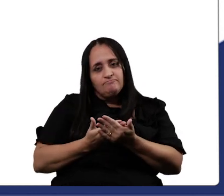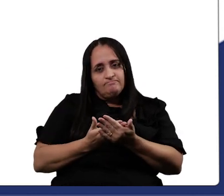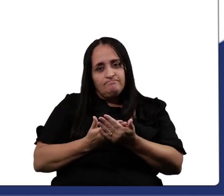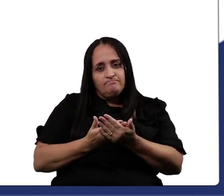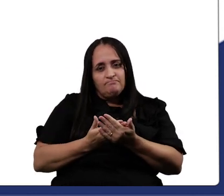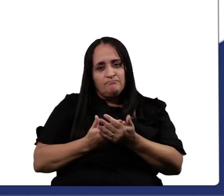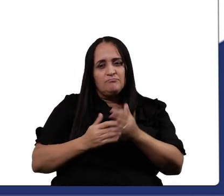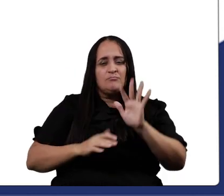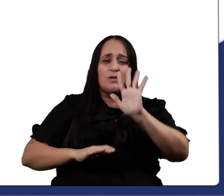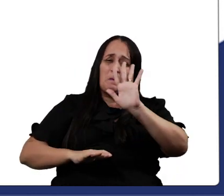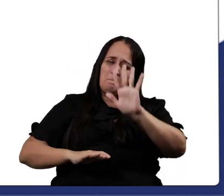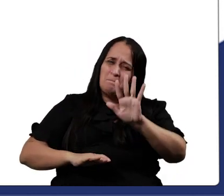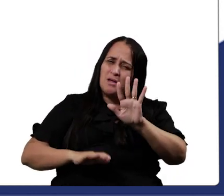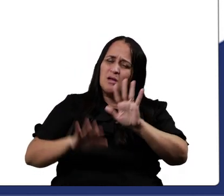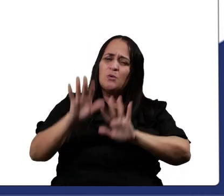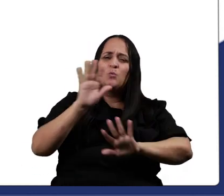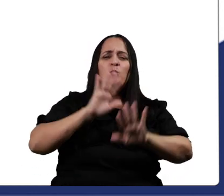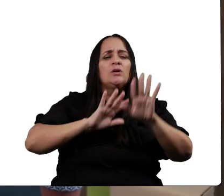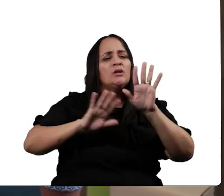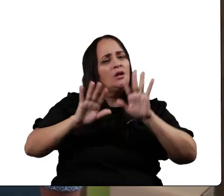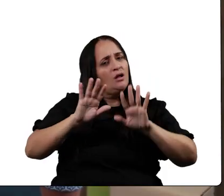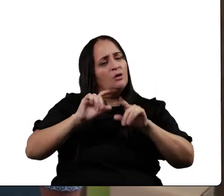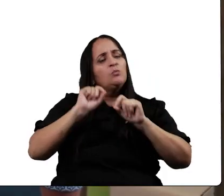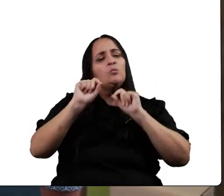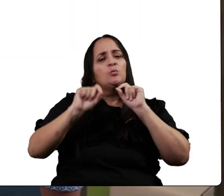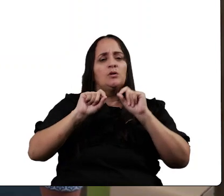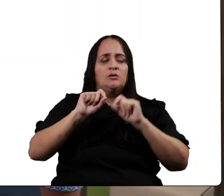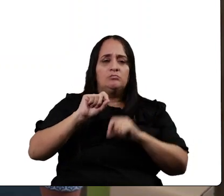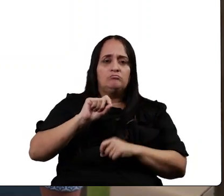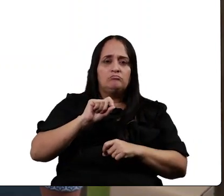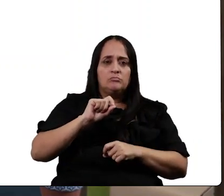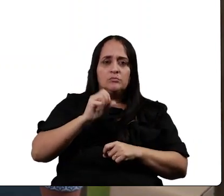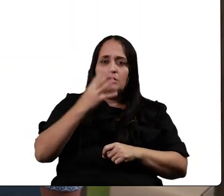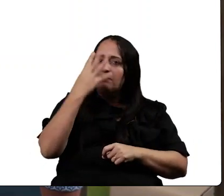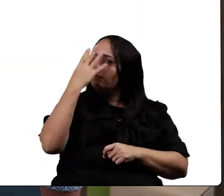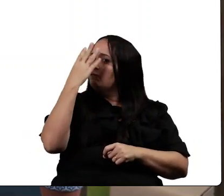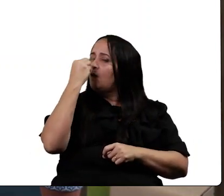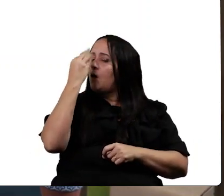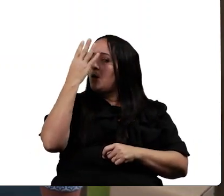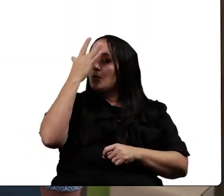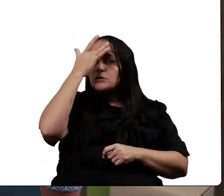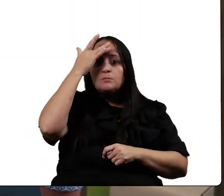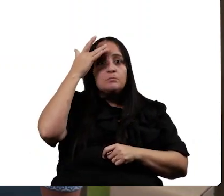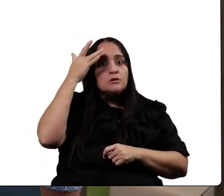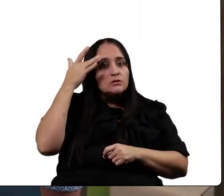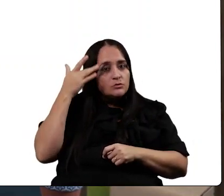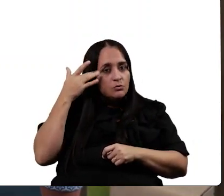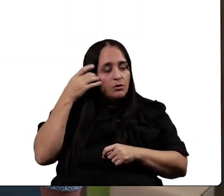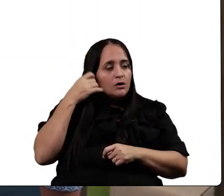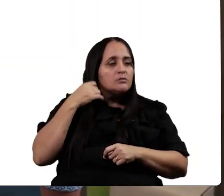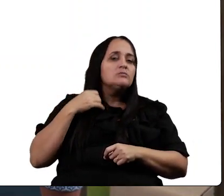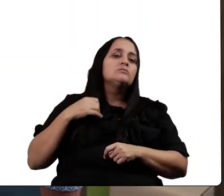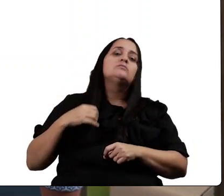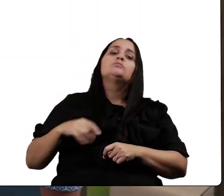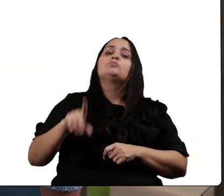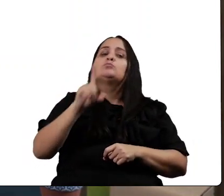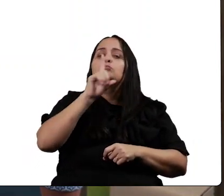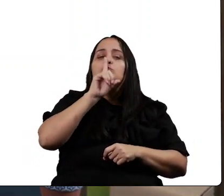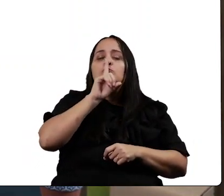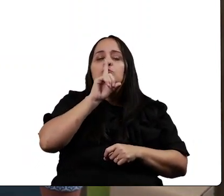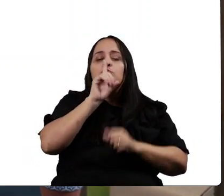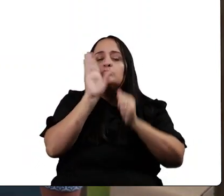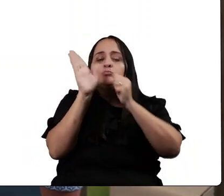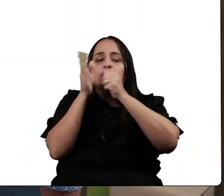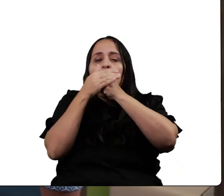nunca repasse denúncias com imagens de pessoas, porque a gente já viu que já teve casos de violência com pessoas inocentes,